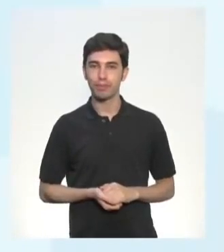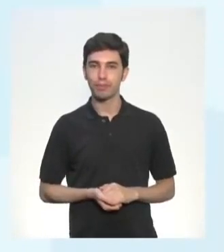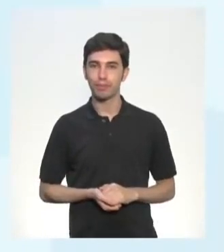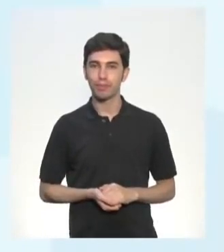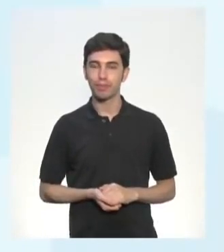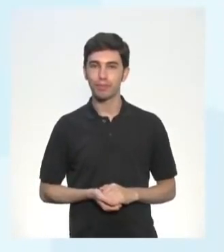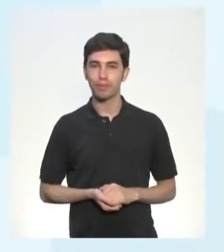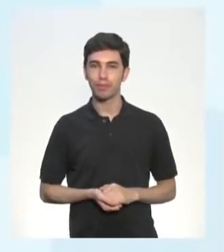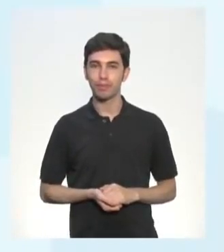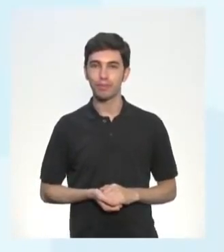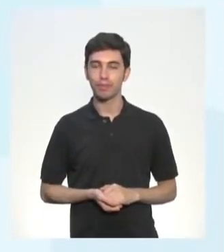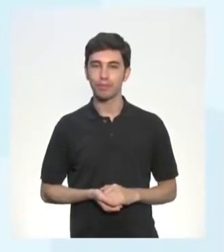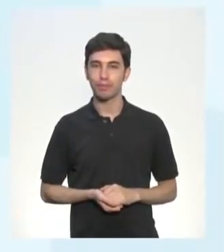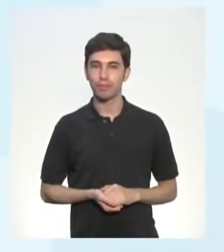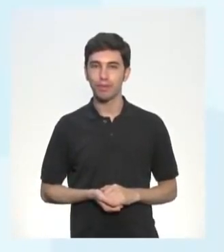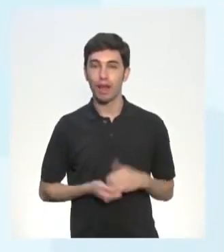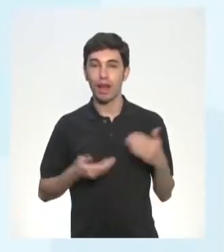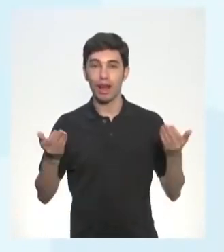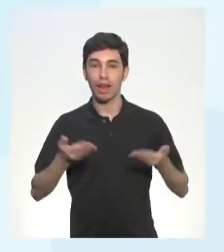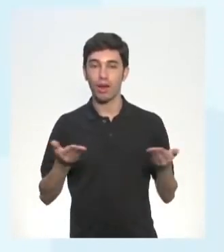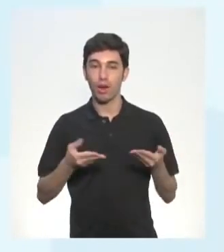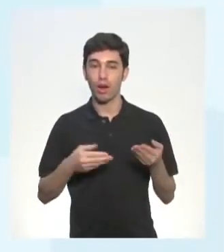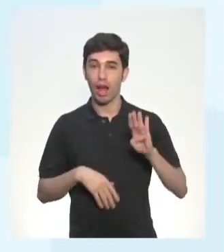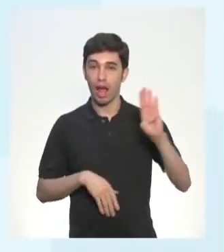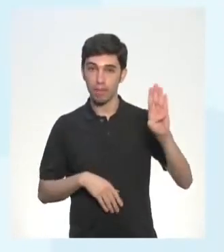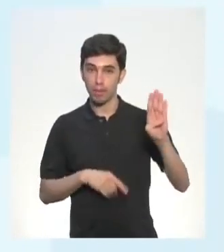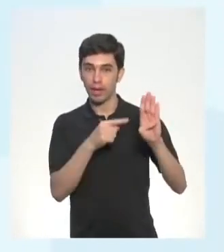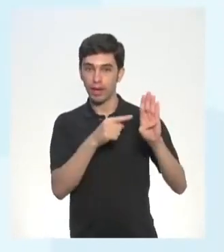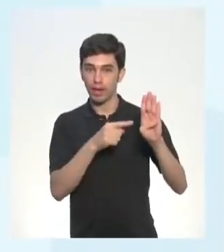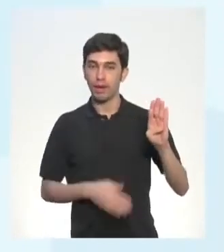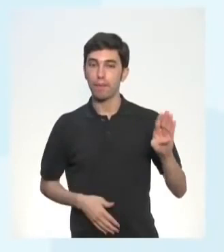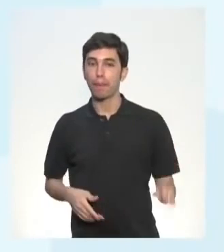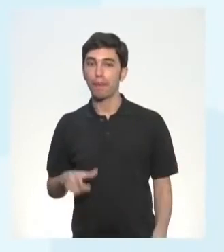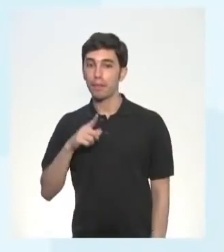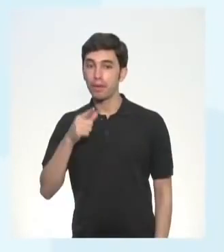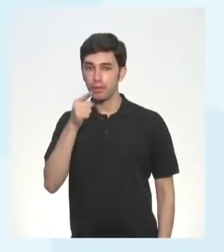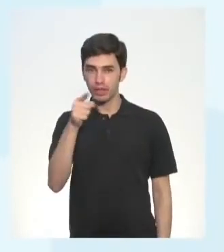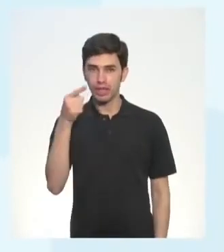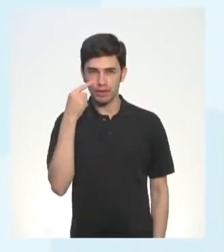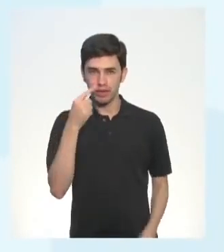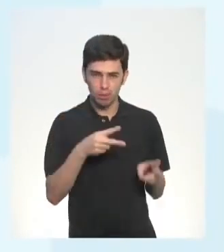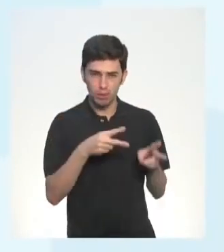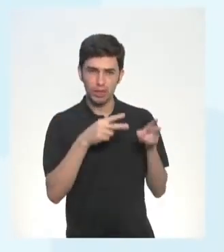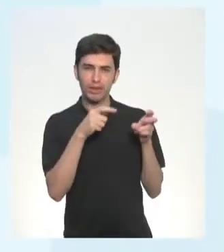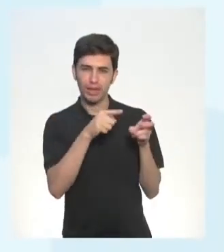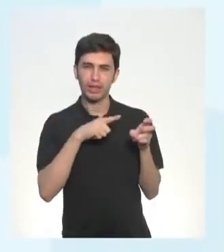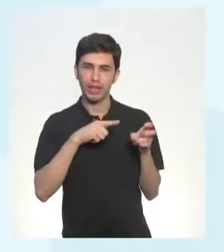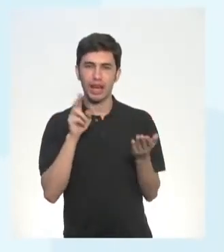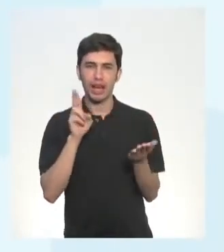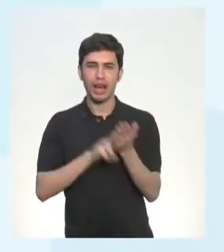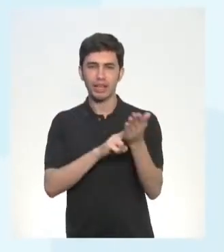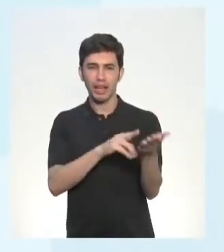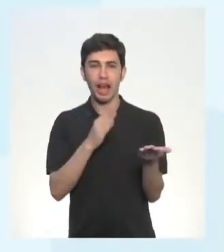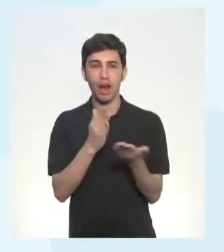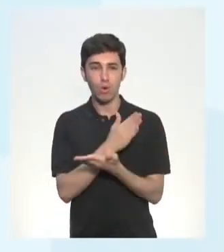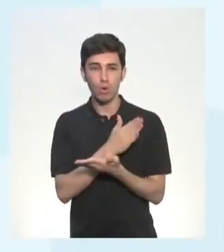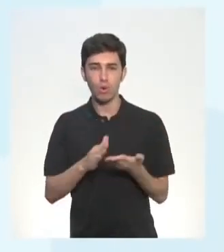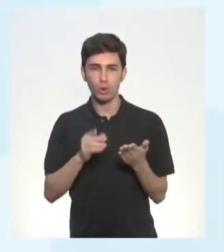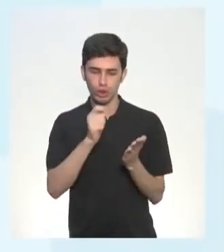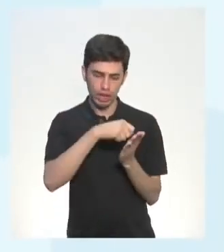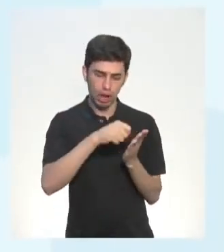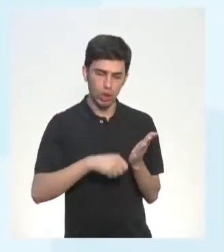a B. Na verdade, vamos fazer o seguinte, olha, na B está dizendo o seguinte: você deve ter observado que há cartas em que os autores reclamam de algum acontecimento